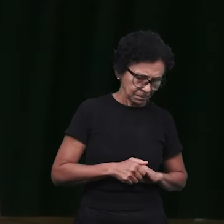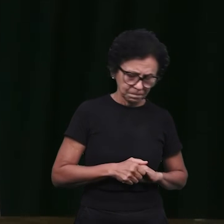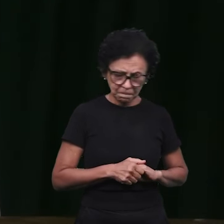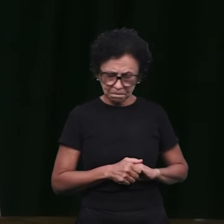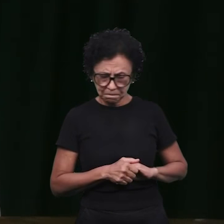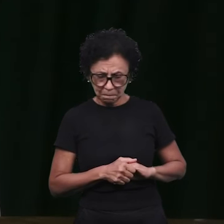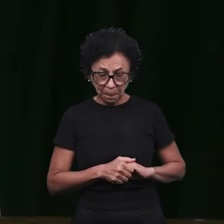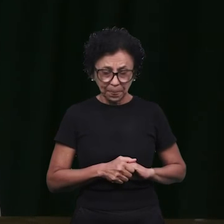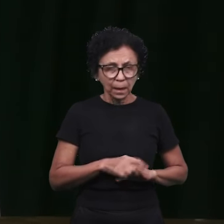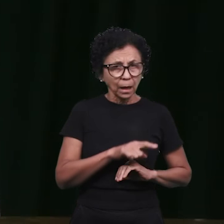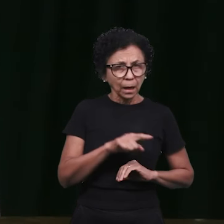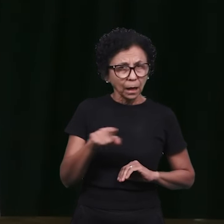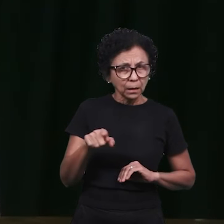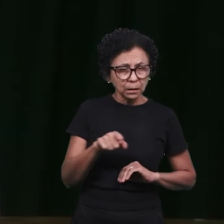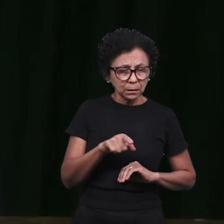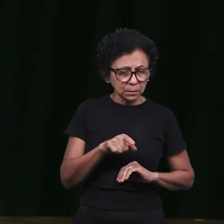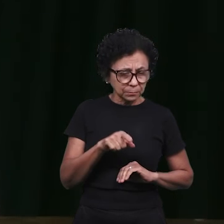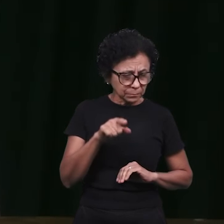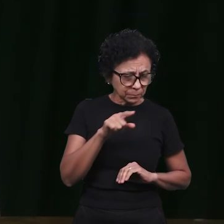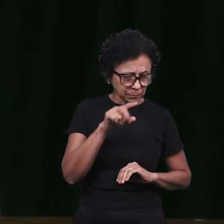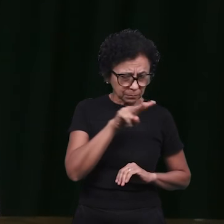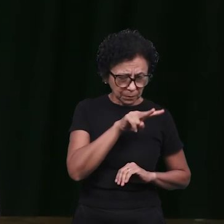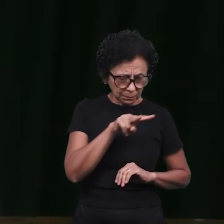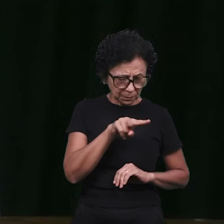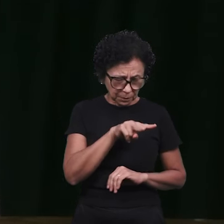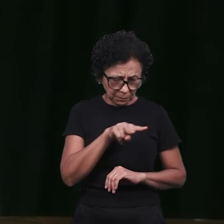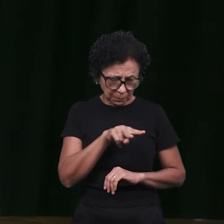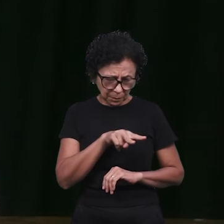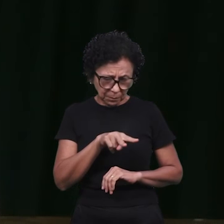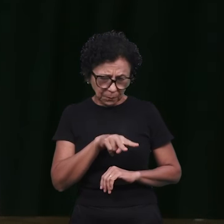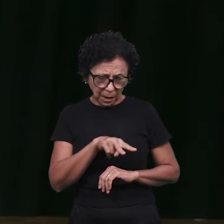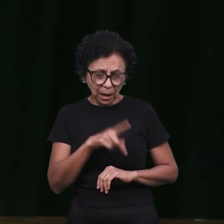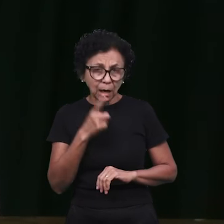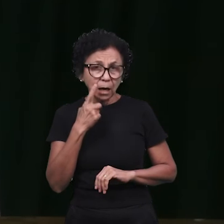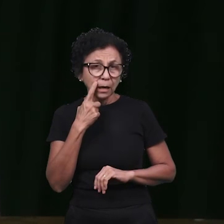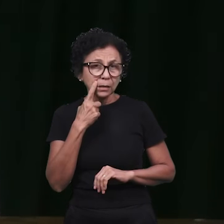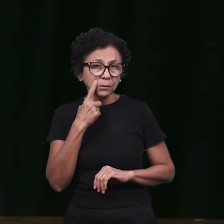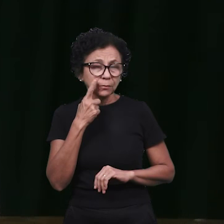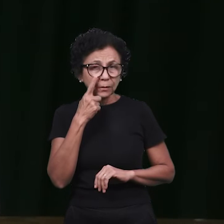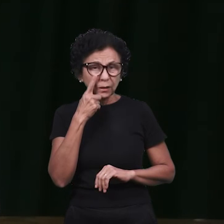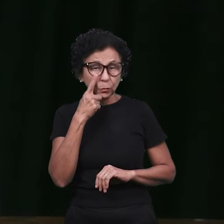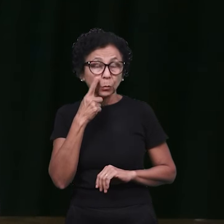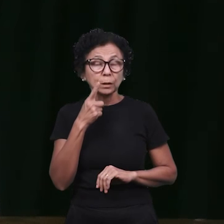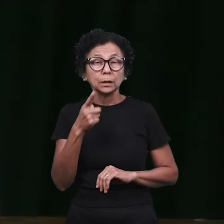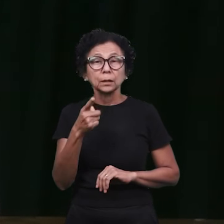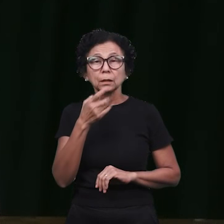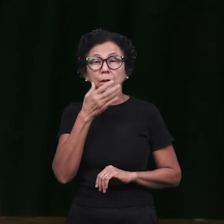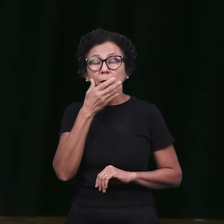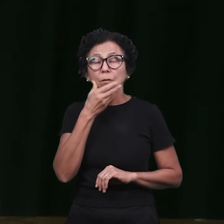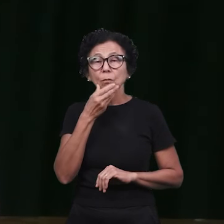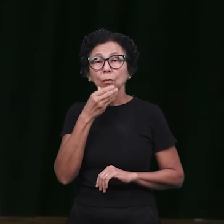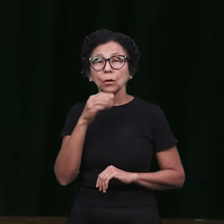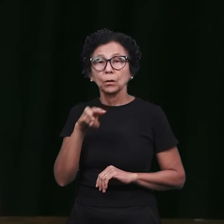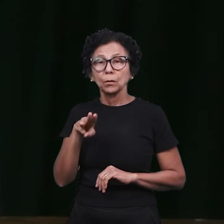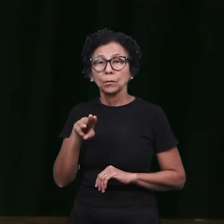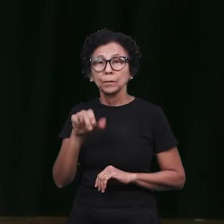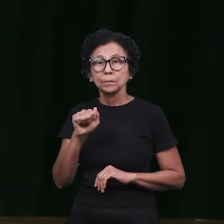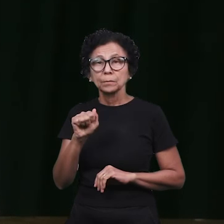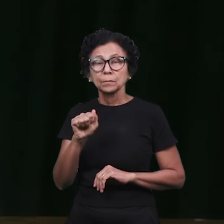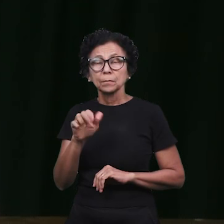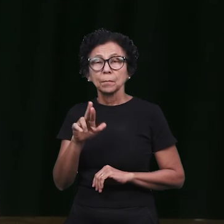escrito aquilo que Mardoqueu havia feito anteriormente. Então, havia